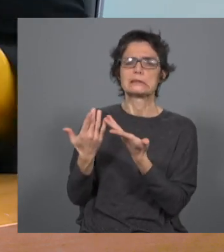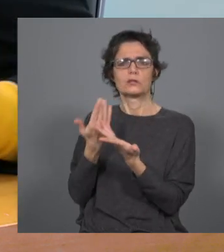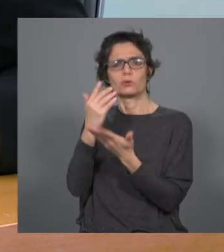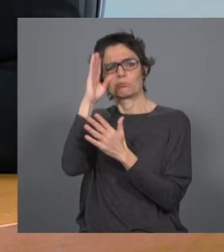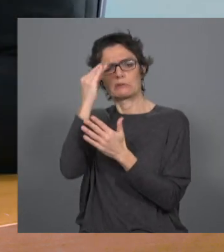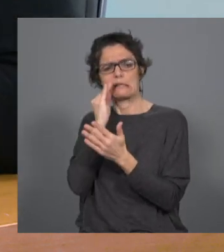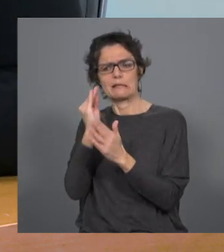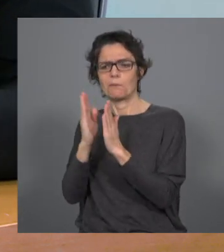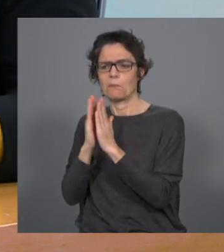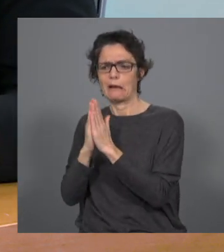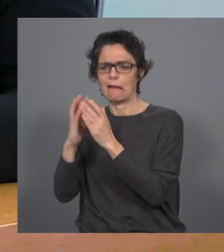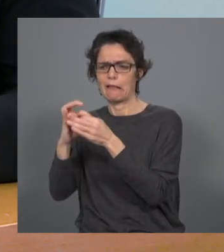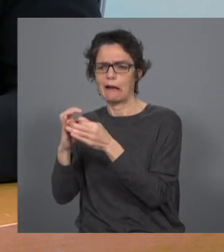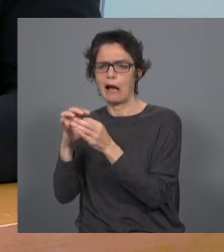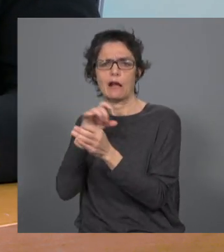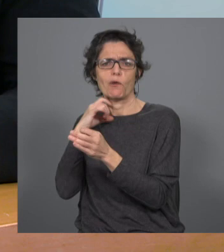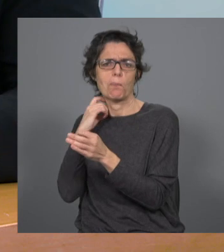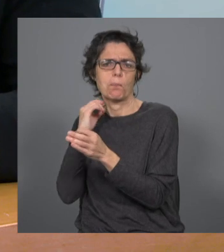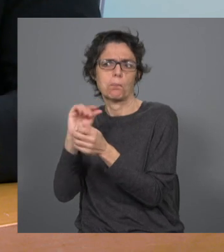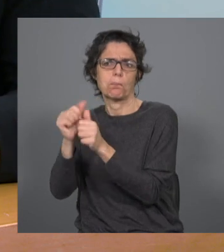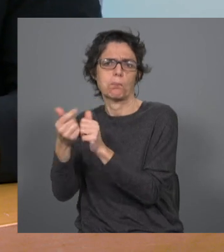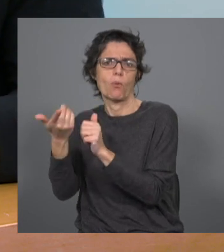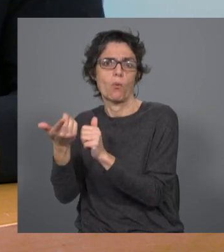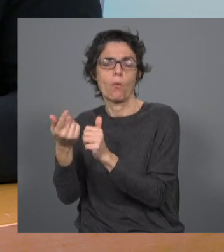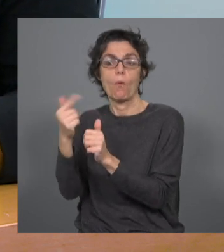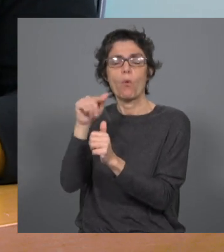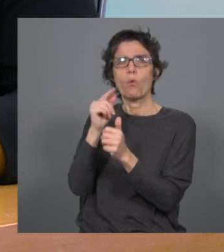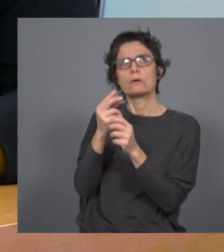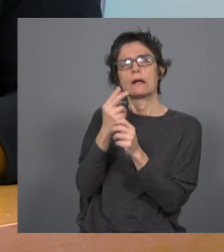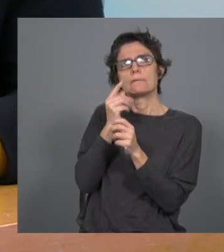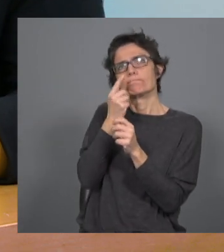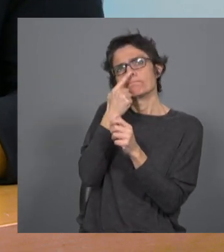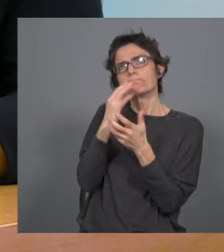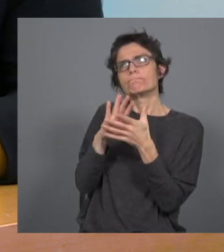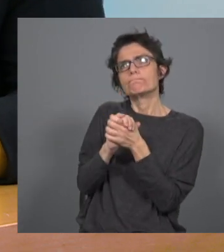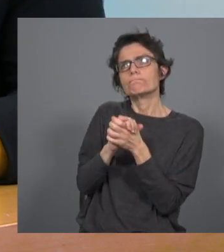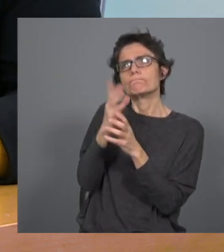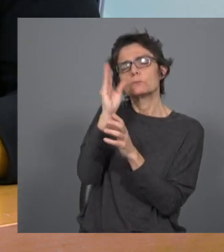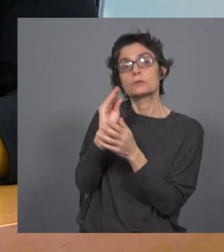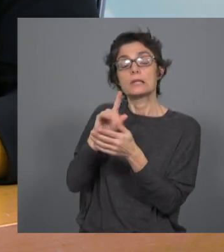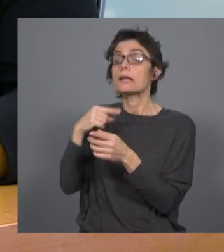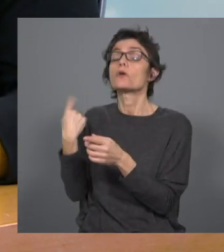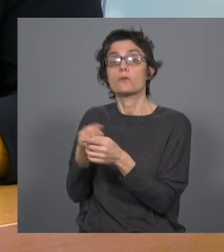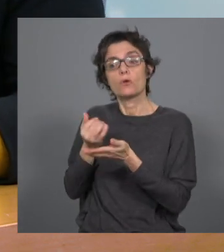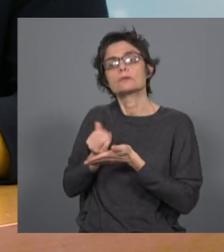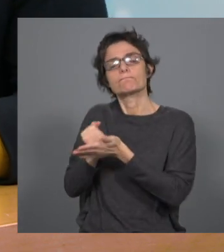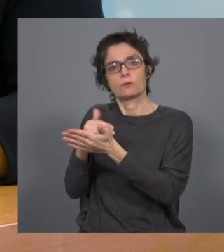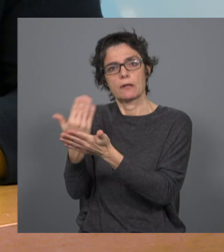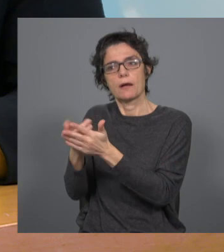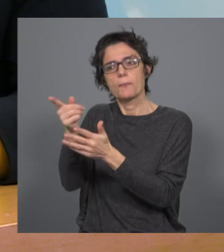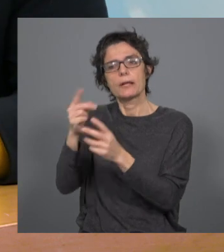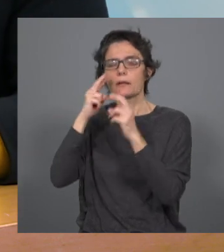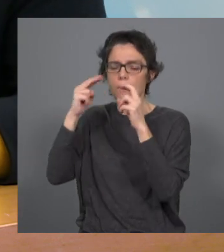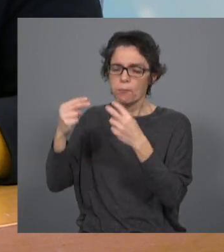a vida consagrada, seja a vocação matrimonial, nós fazemos um itinerário de 4, 5 encontros com estes